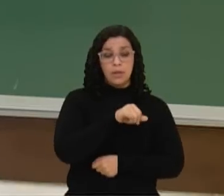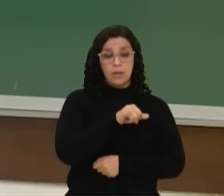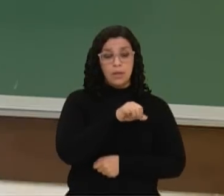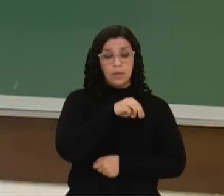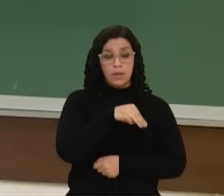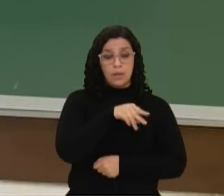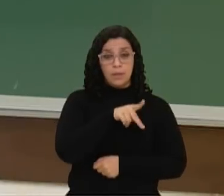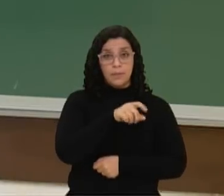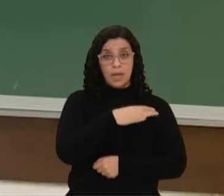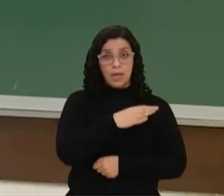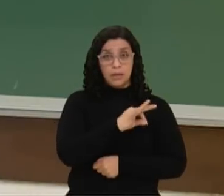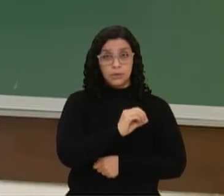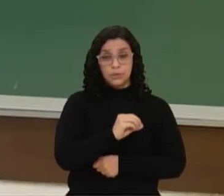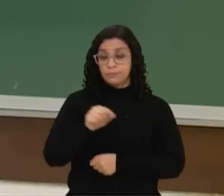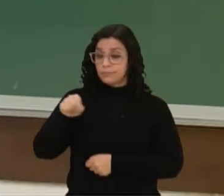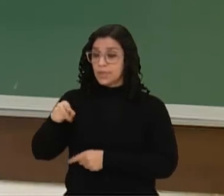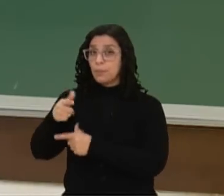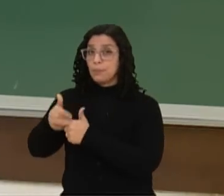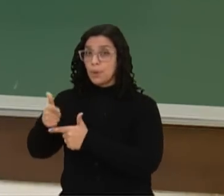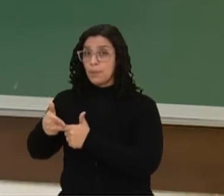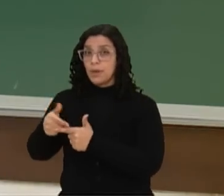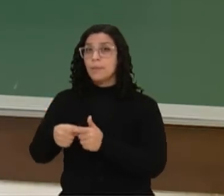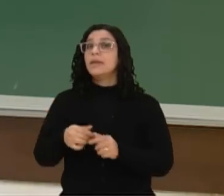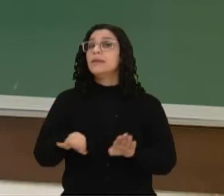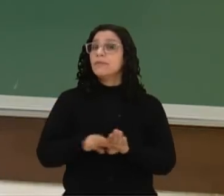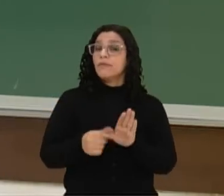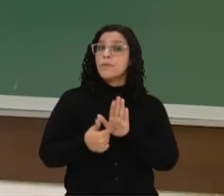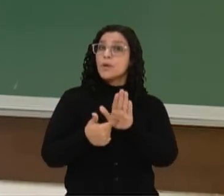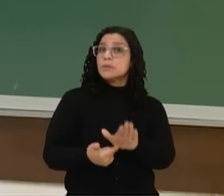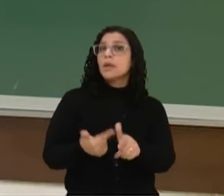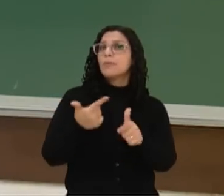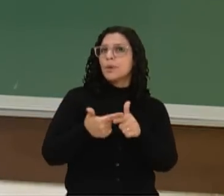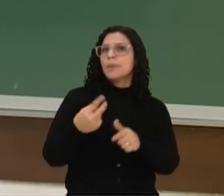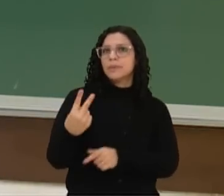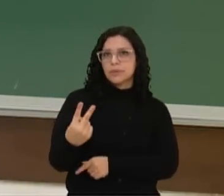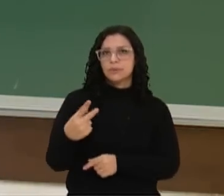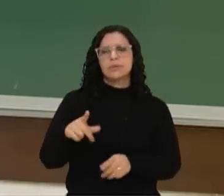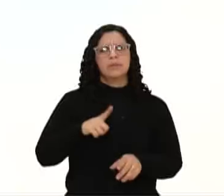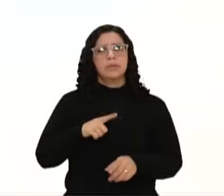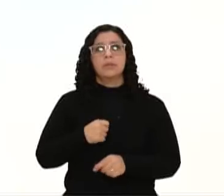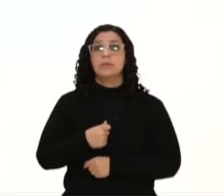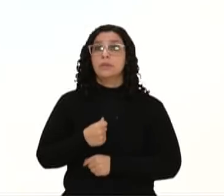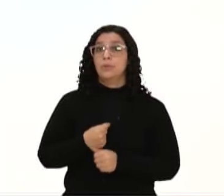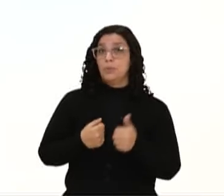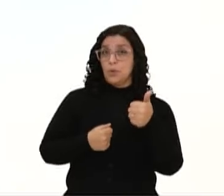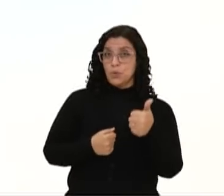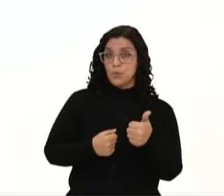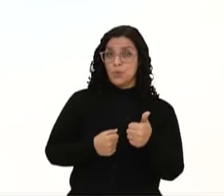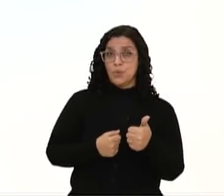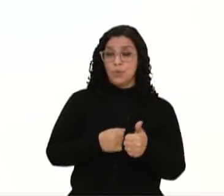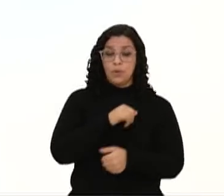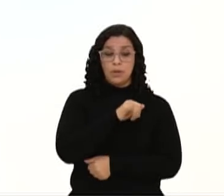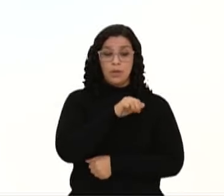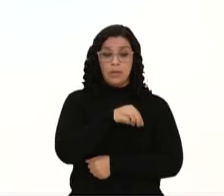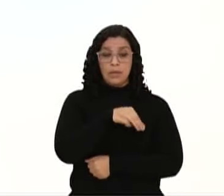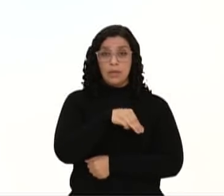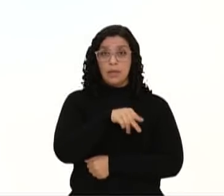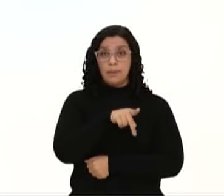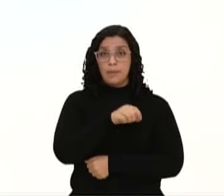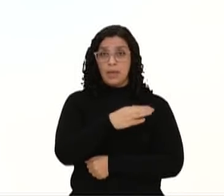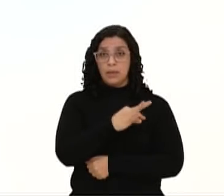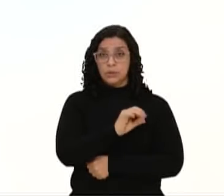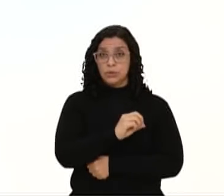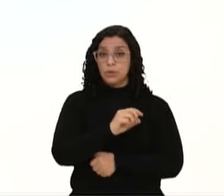e problema ambiental e exemplos de problemas ambientais no número 2. Então, o impacto ambiental é o quê?